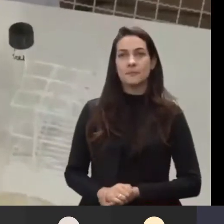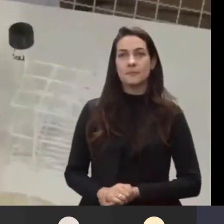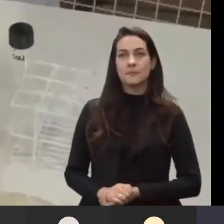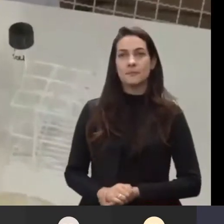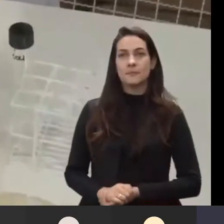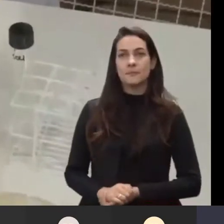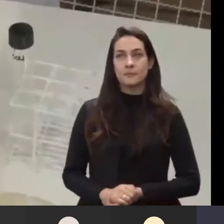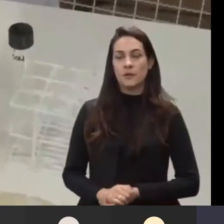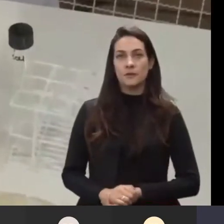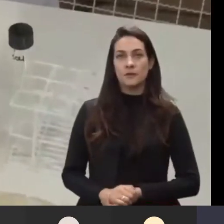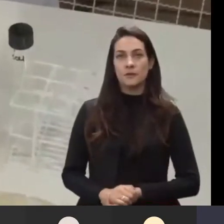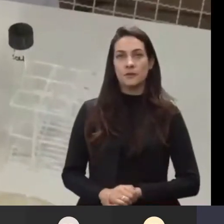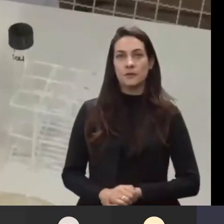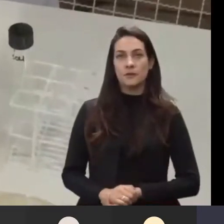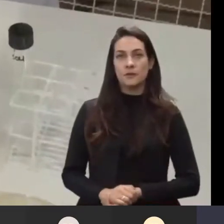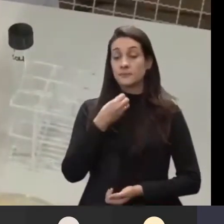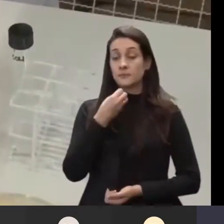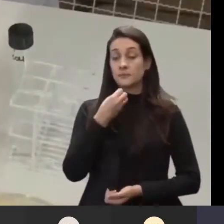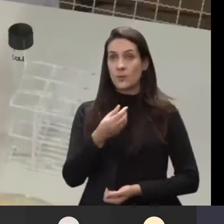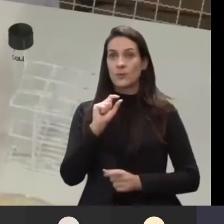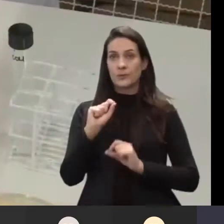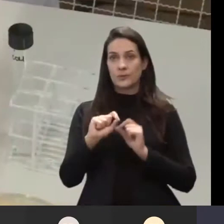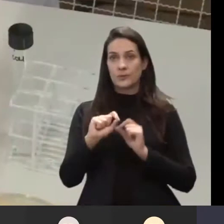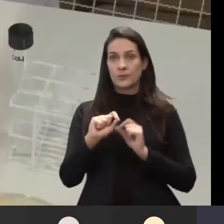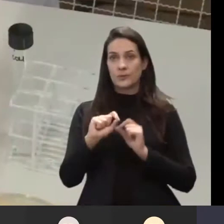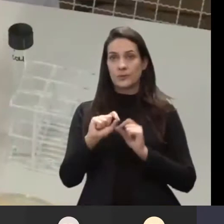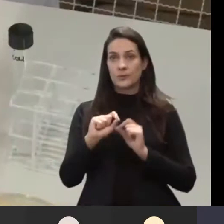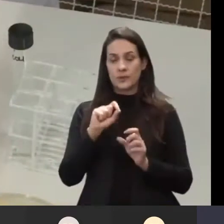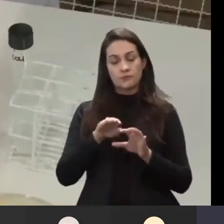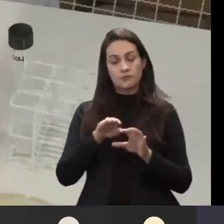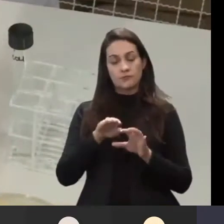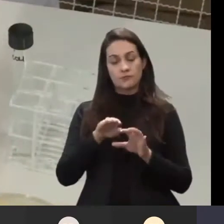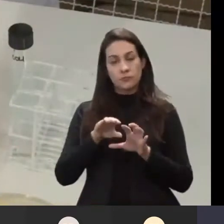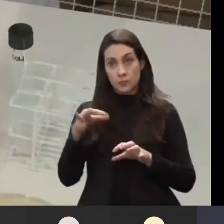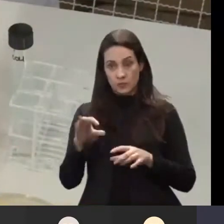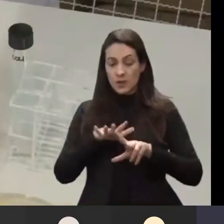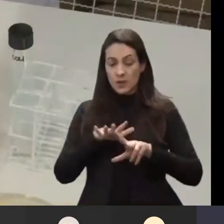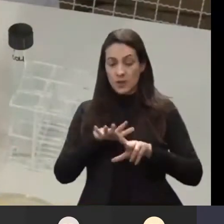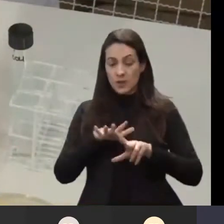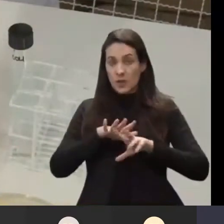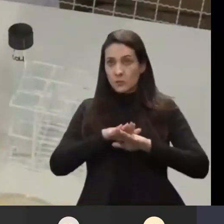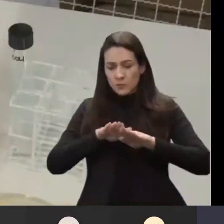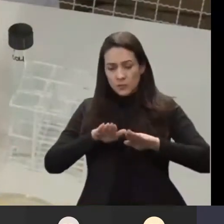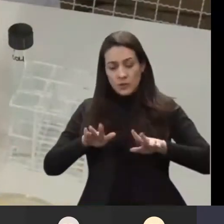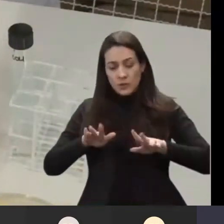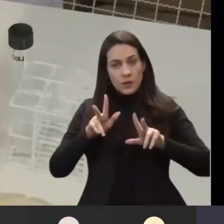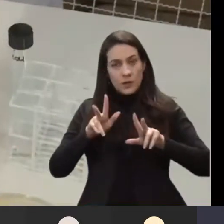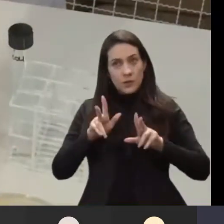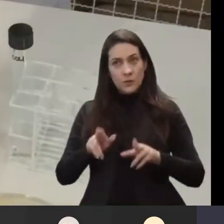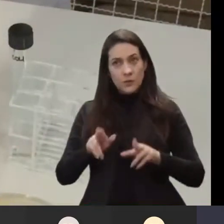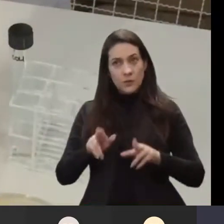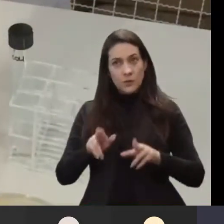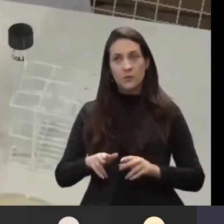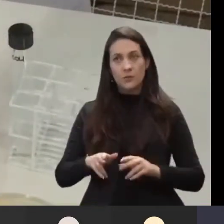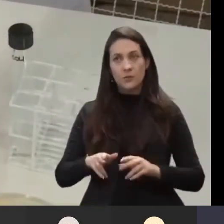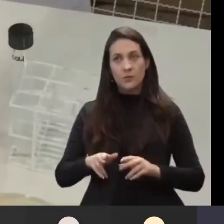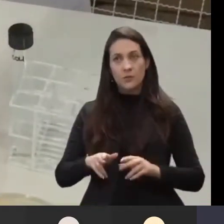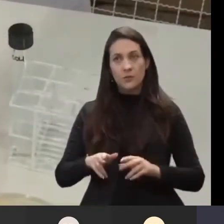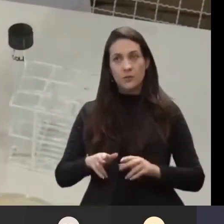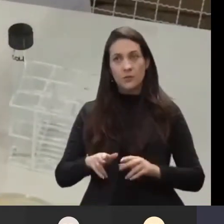É bom você homogeneizar bastante para que você consiga ali suspender e dissolver a maior quantidade possível de bactérias na